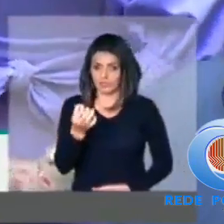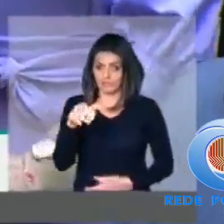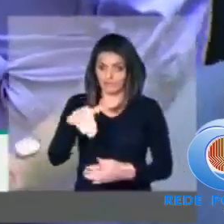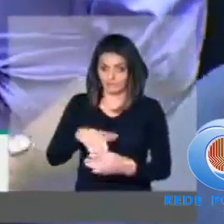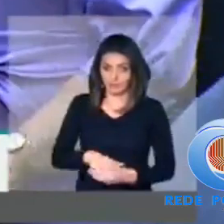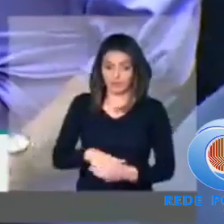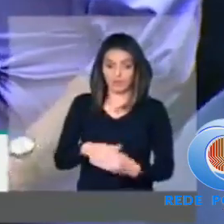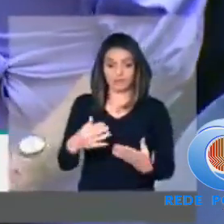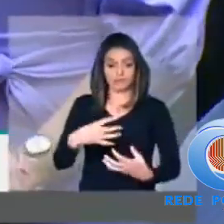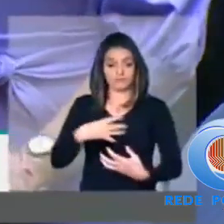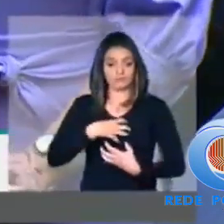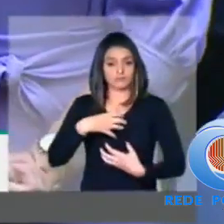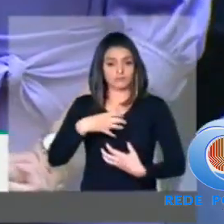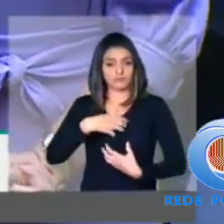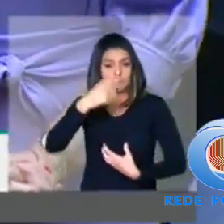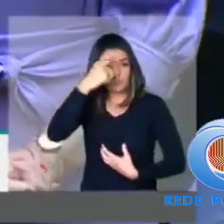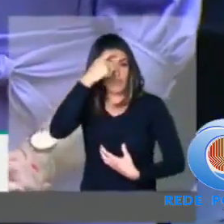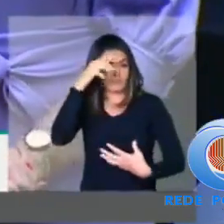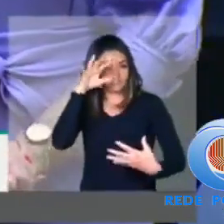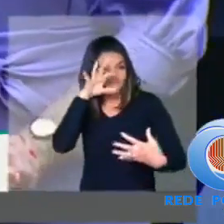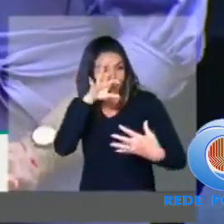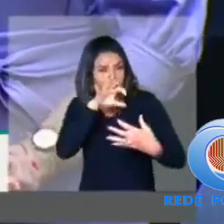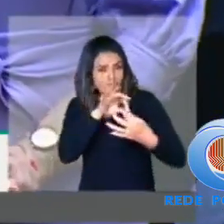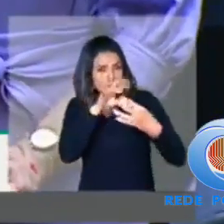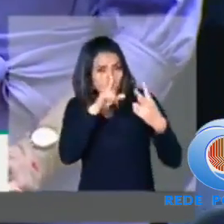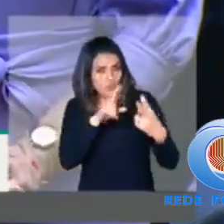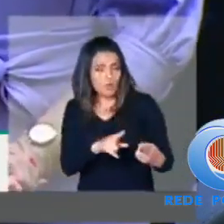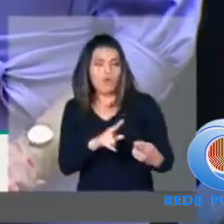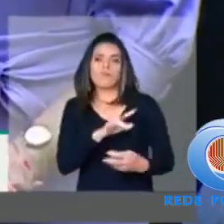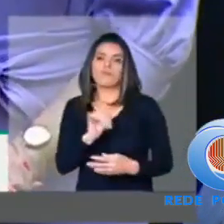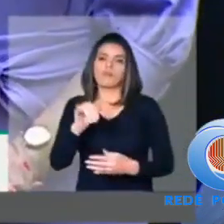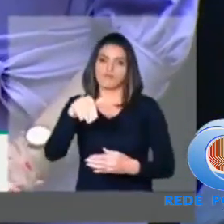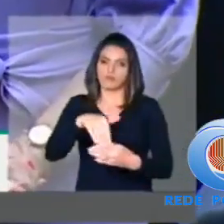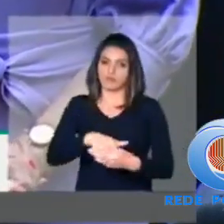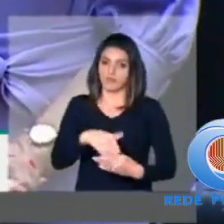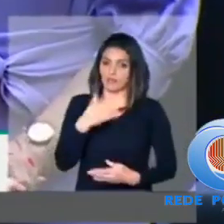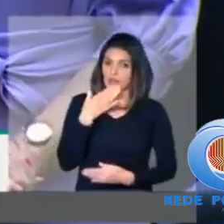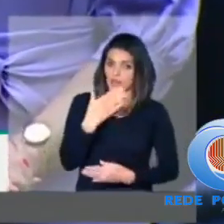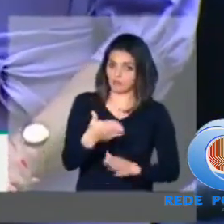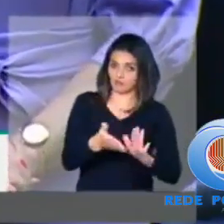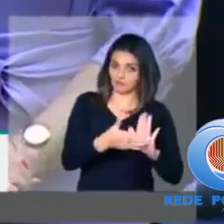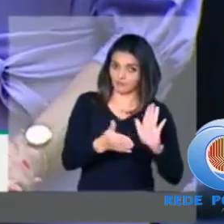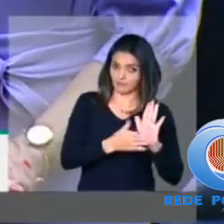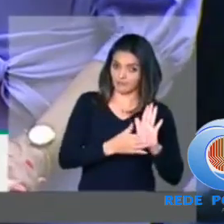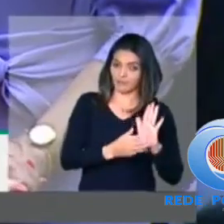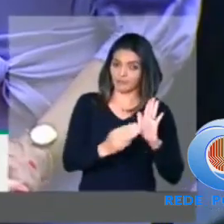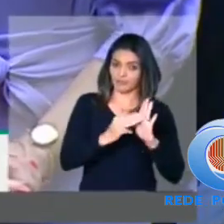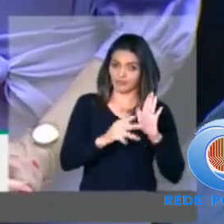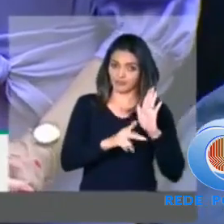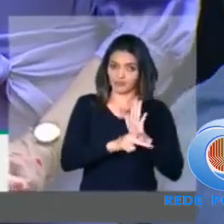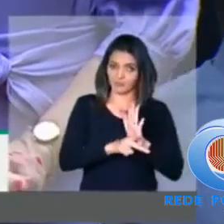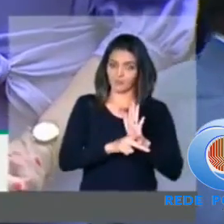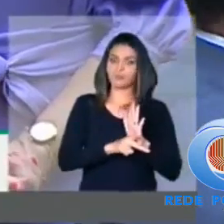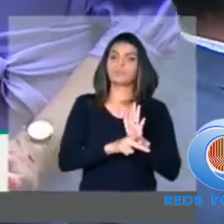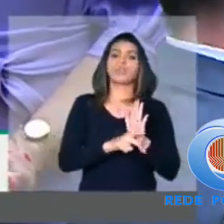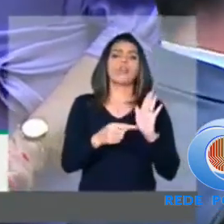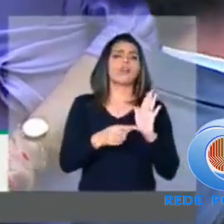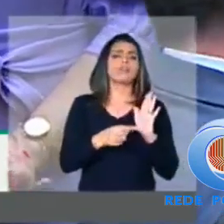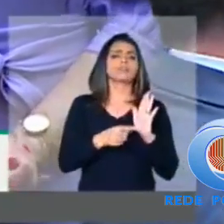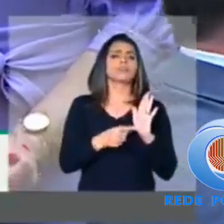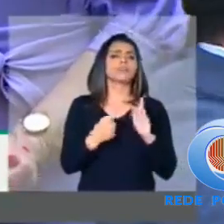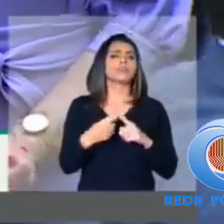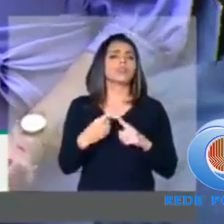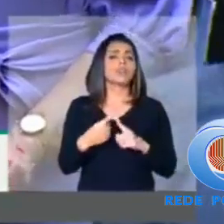e é com esse mesmo pensamento que a gente vai votar a favor hoje desta medida provisória, para